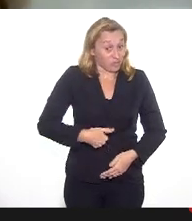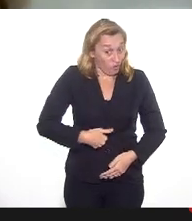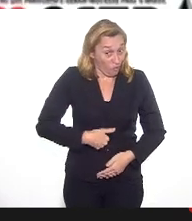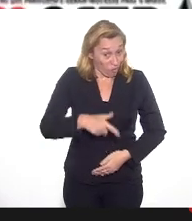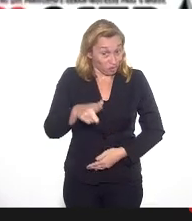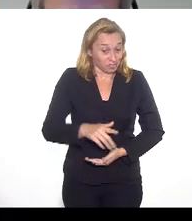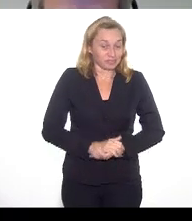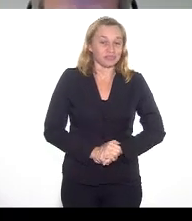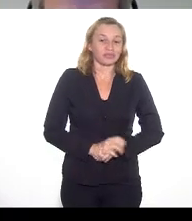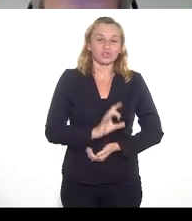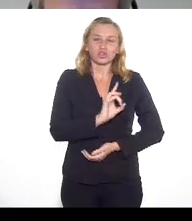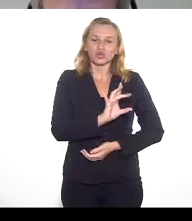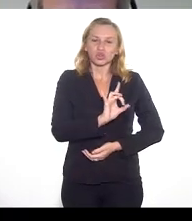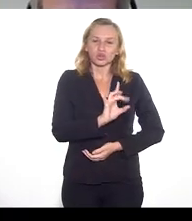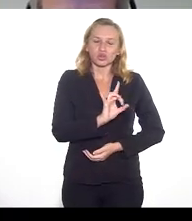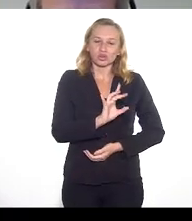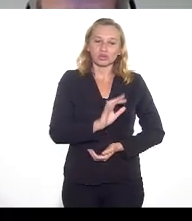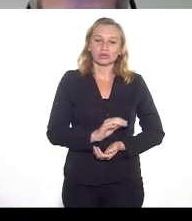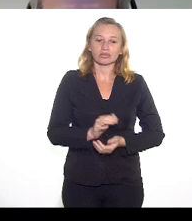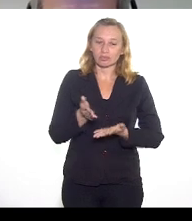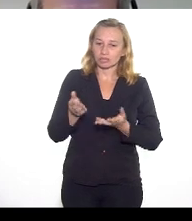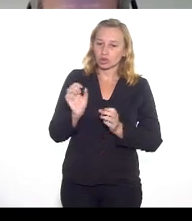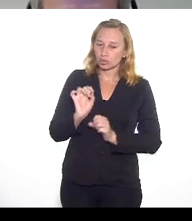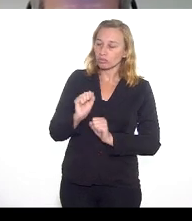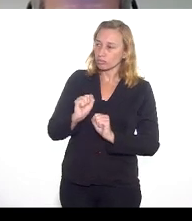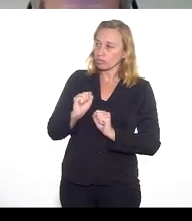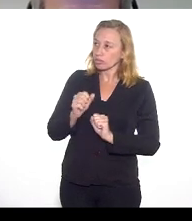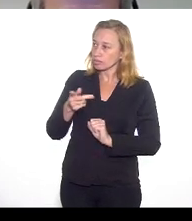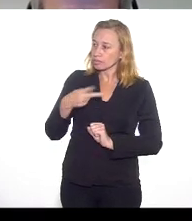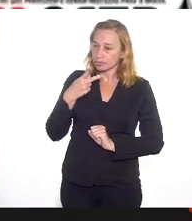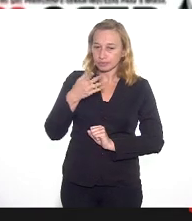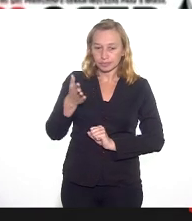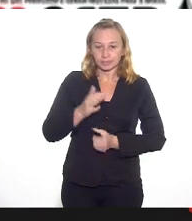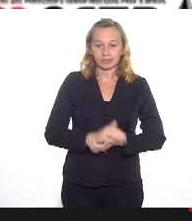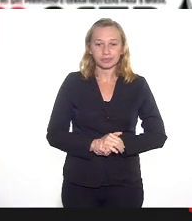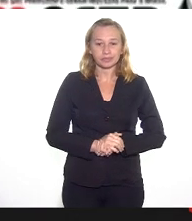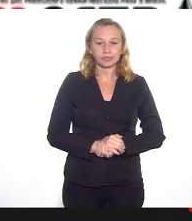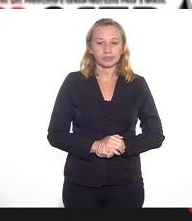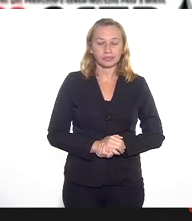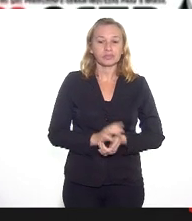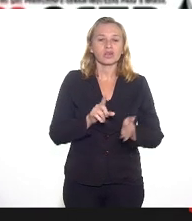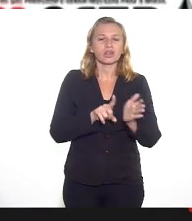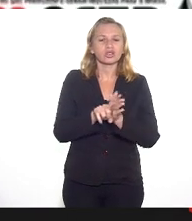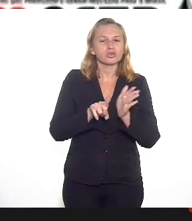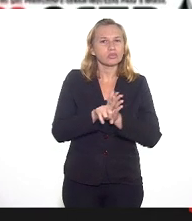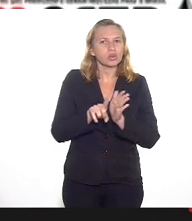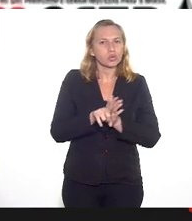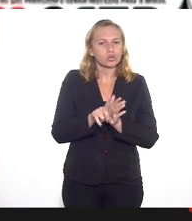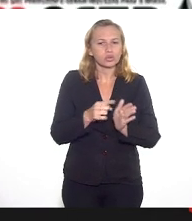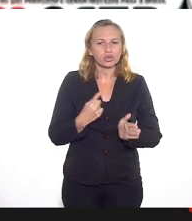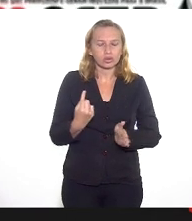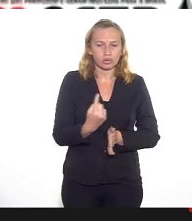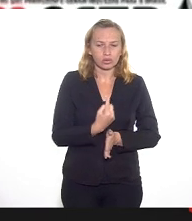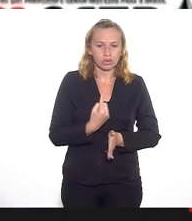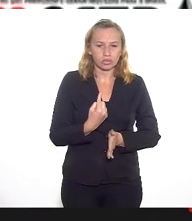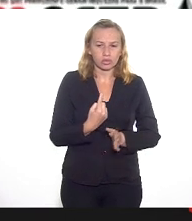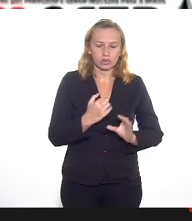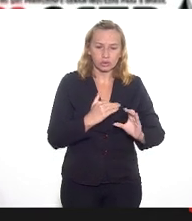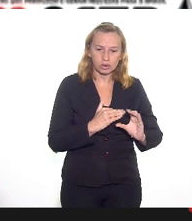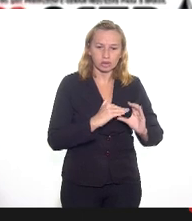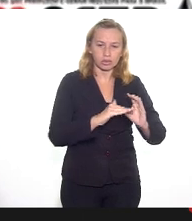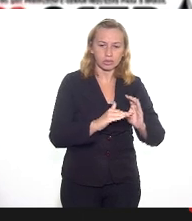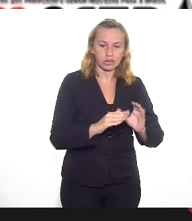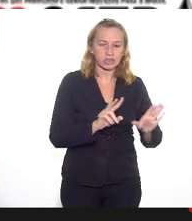Agradecer. Paulo, só uma... Pois não, Alberto. Só uma questão. As perguntas que nós não perto encaminhamos na